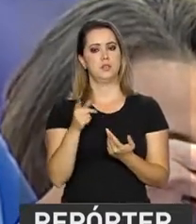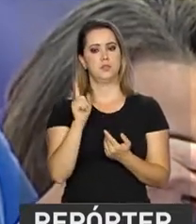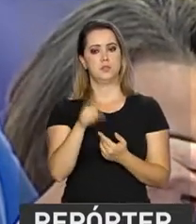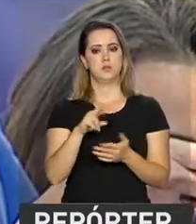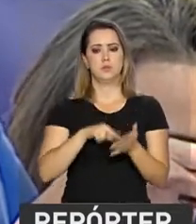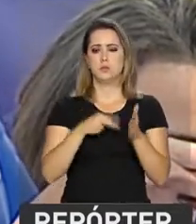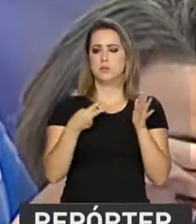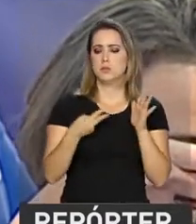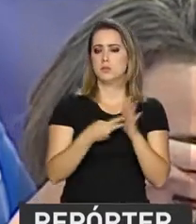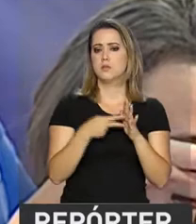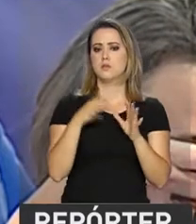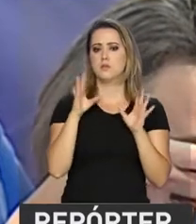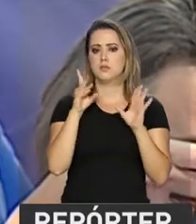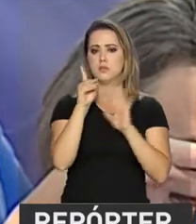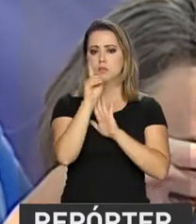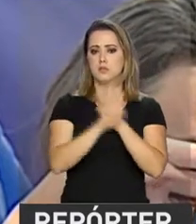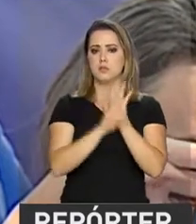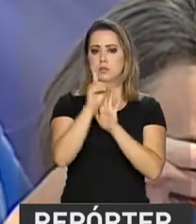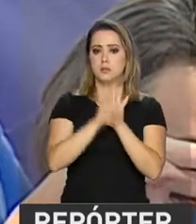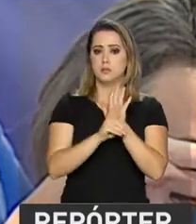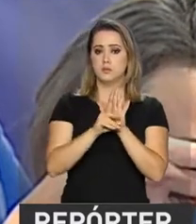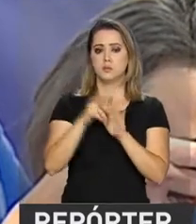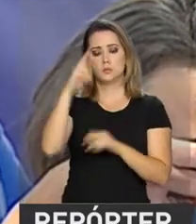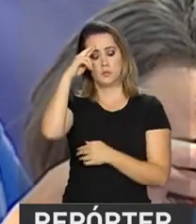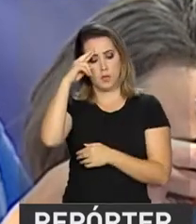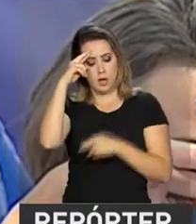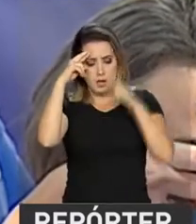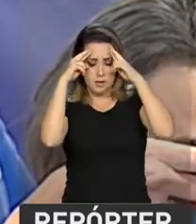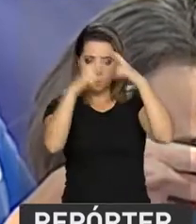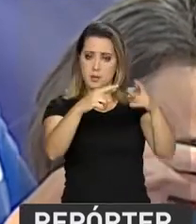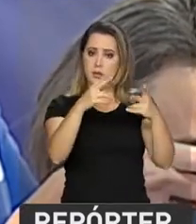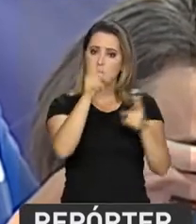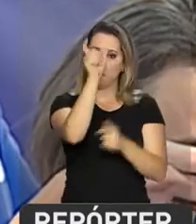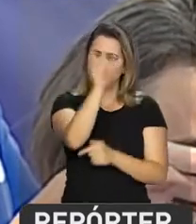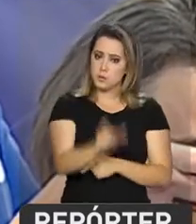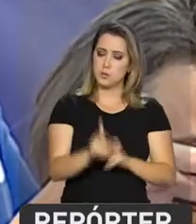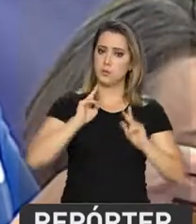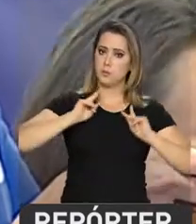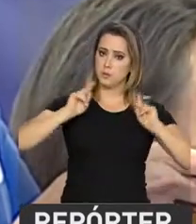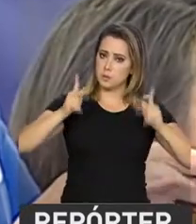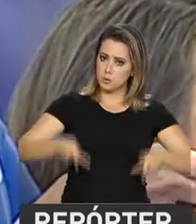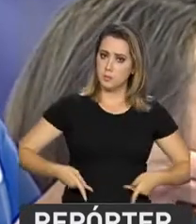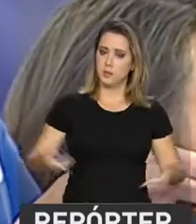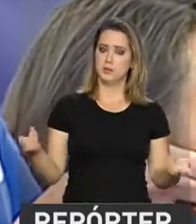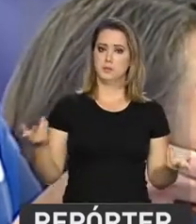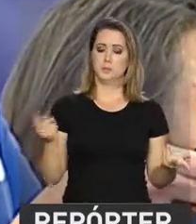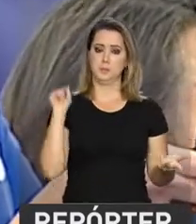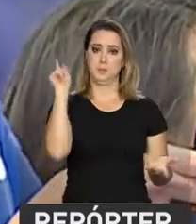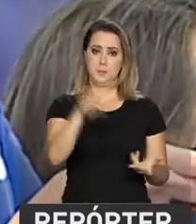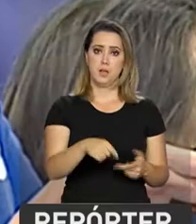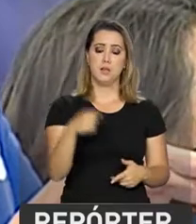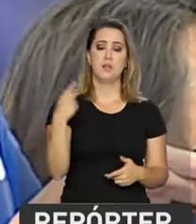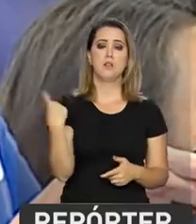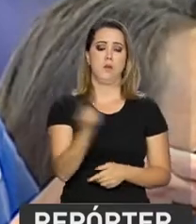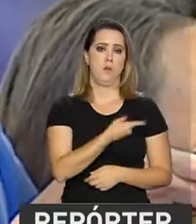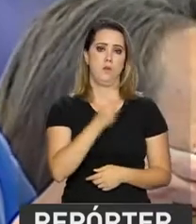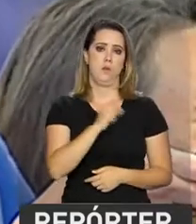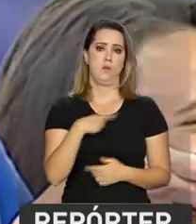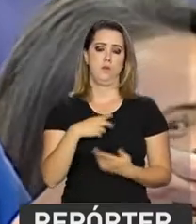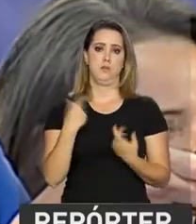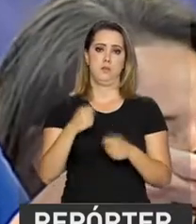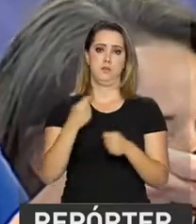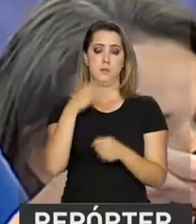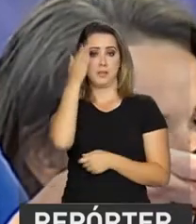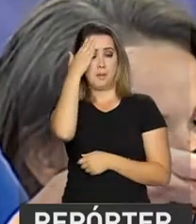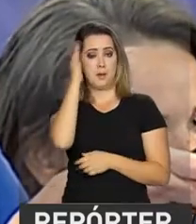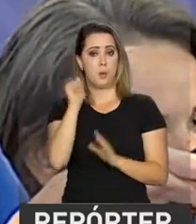representa dignidade à dignidade e respeito à pessoa humana e evidentemente que o nível